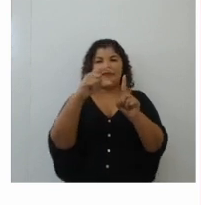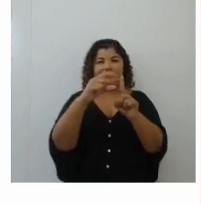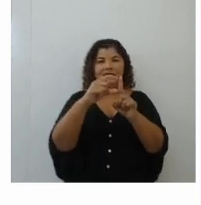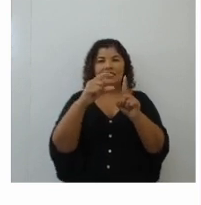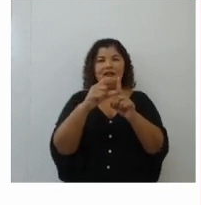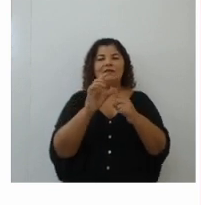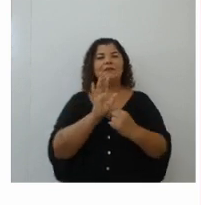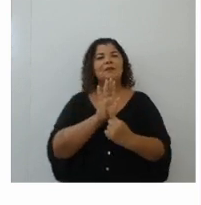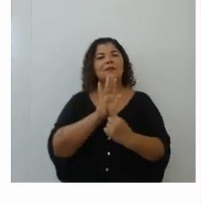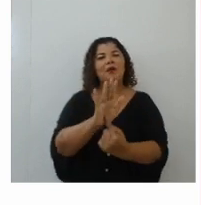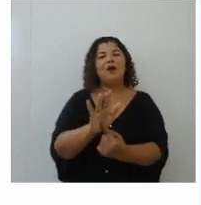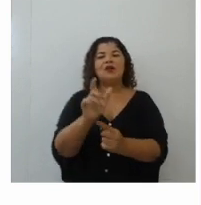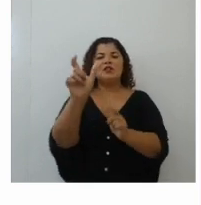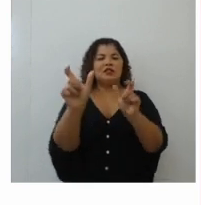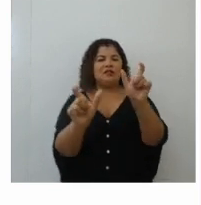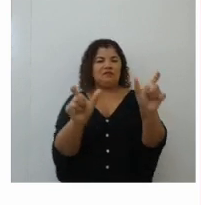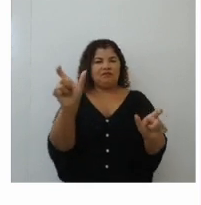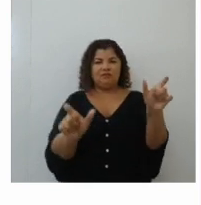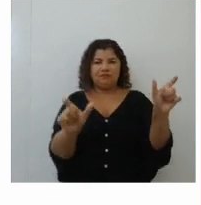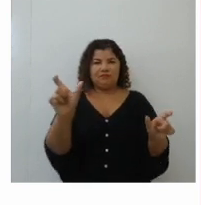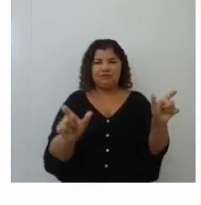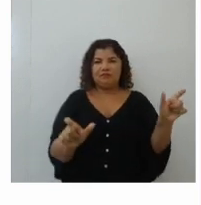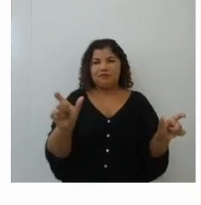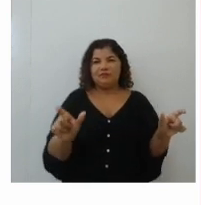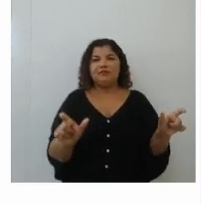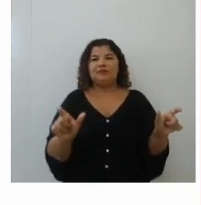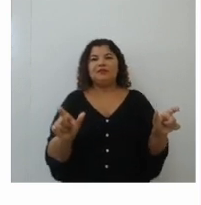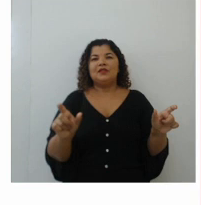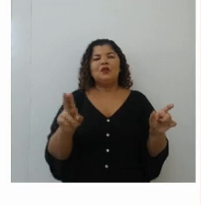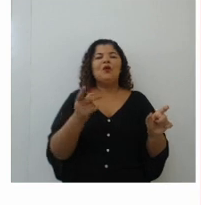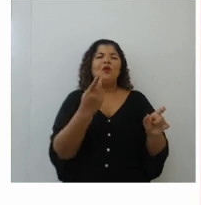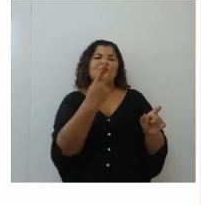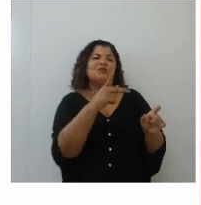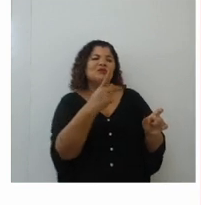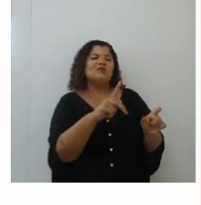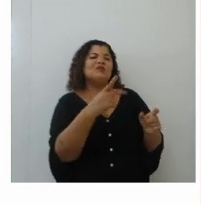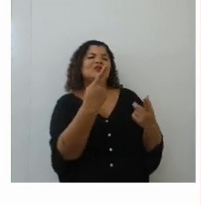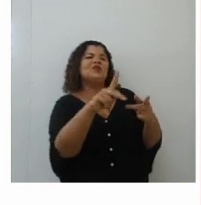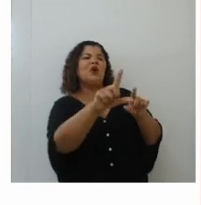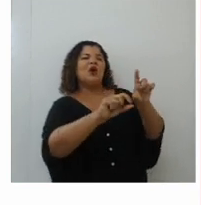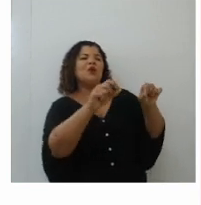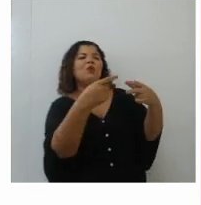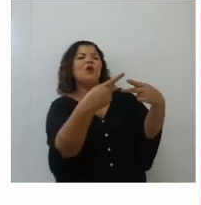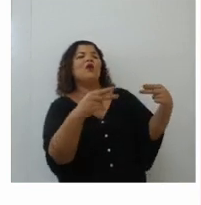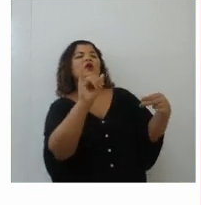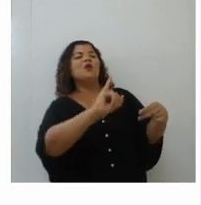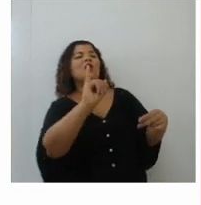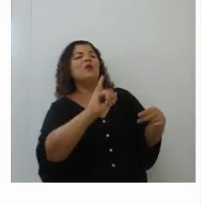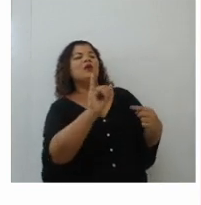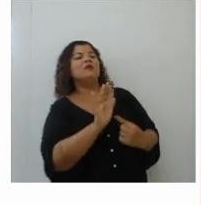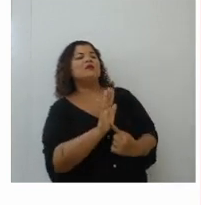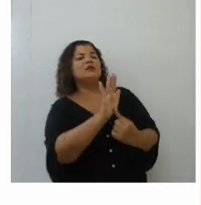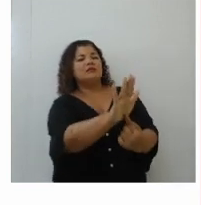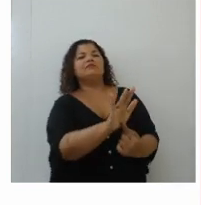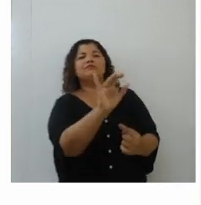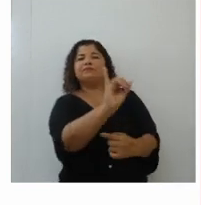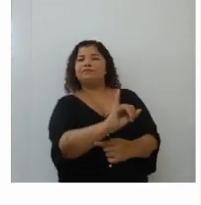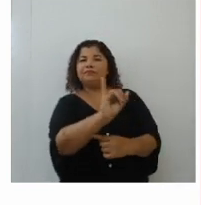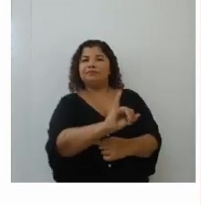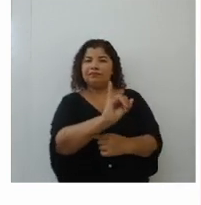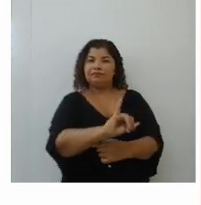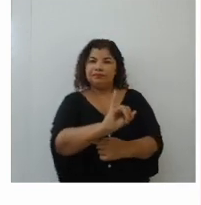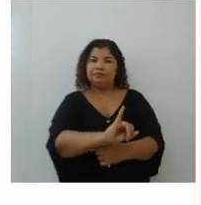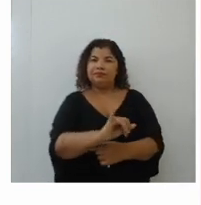designa os seres por meio de algum de seus atributos ou de um fato que os celebrizou. Olha lá.